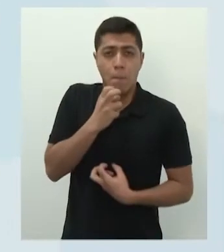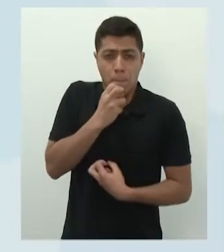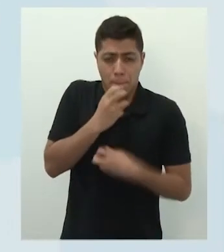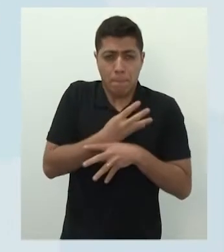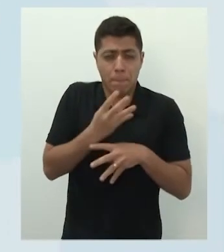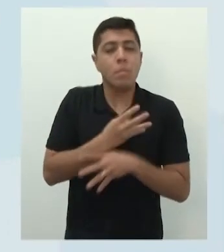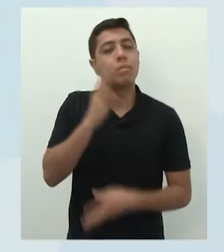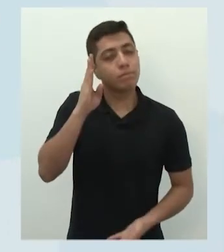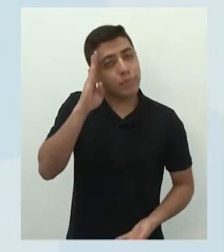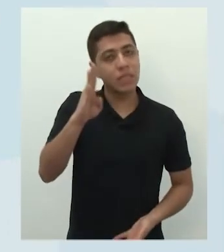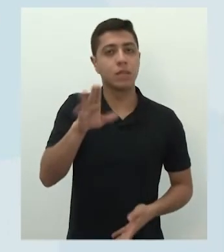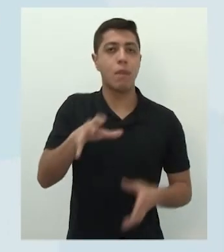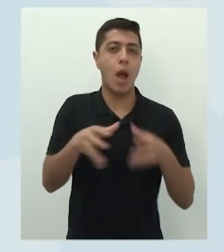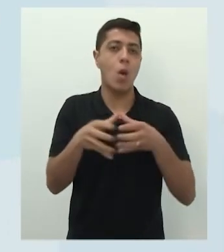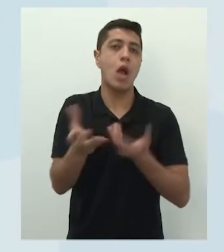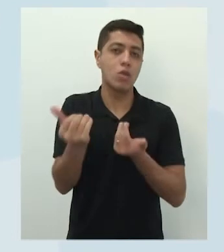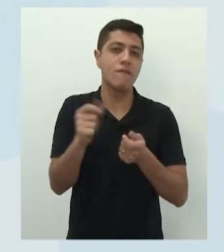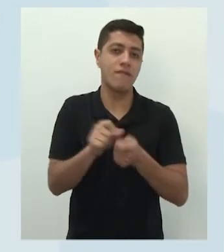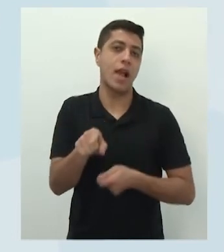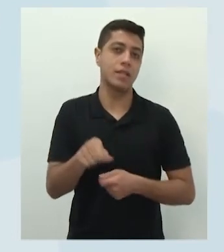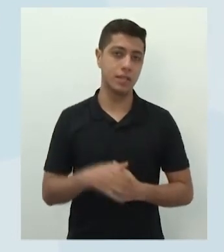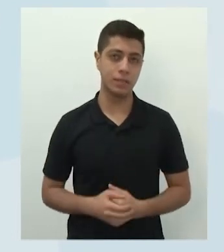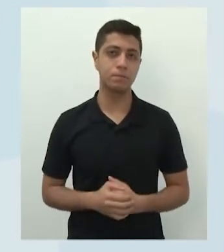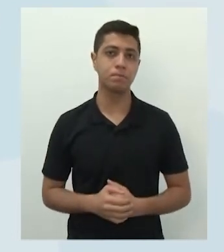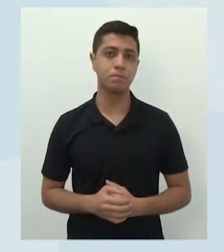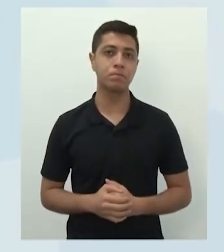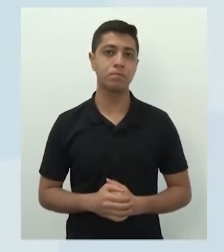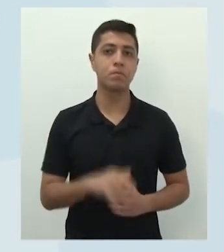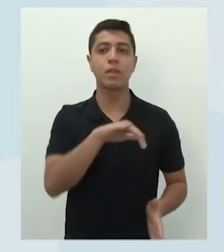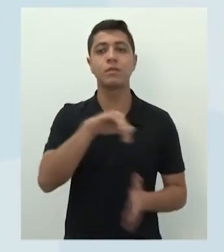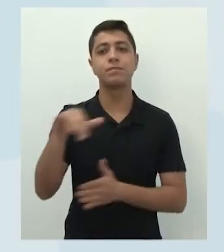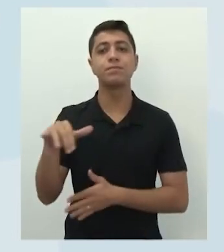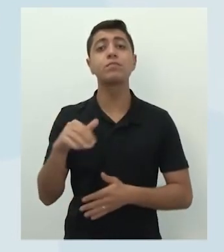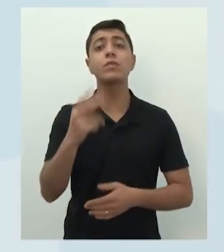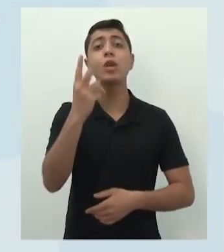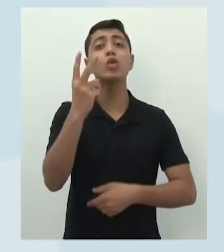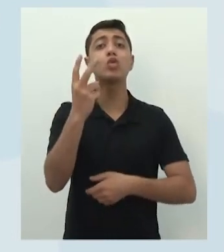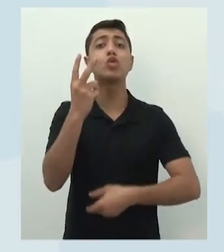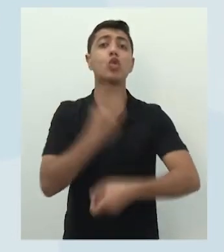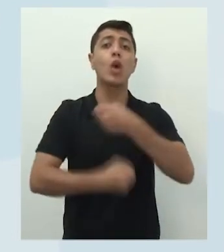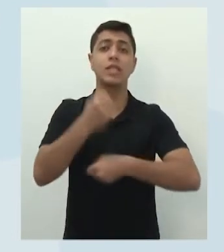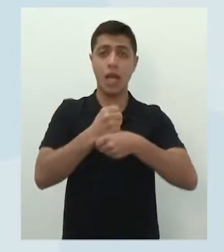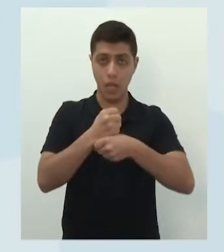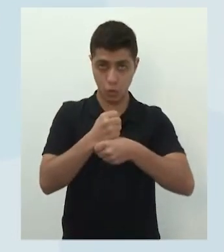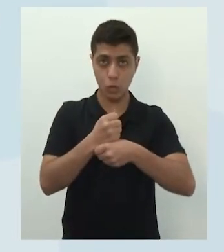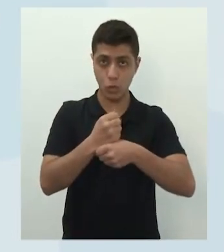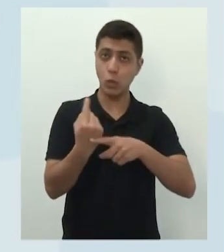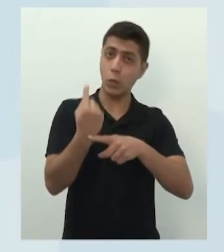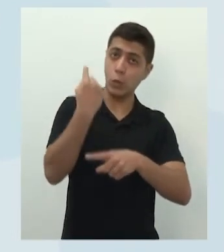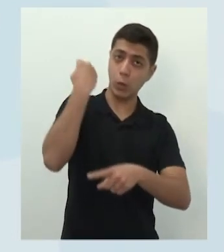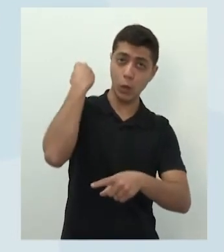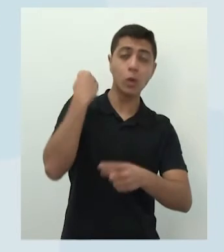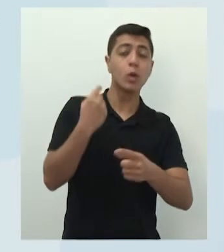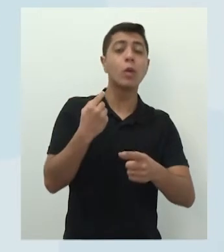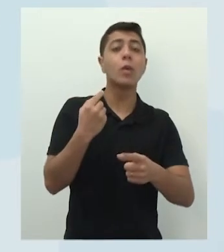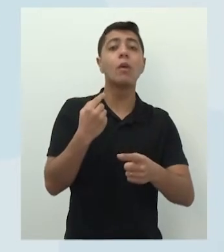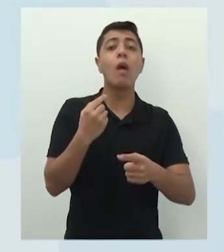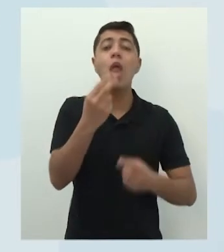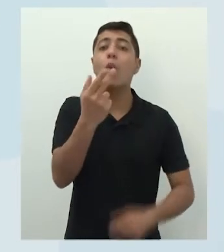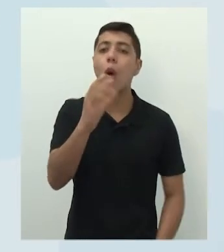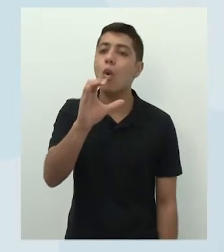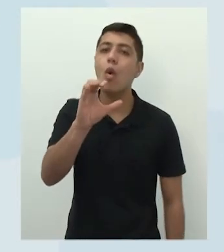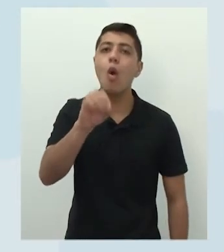coisa chamada YouTube, hoje nós temos plateia, hoje nós temos curtida, e isso amplifica mais os